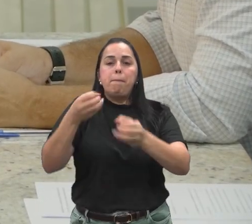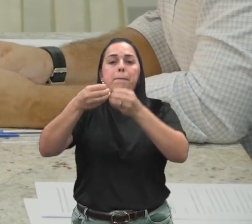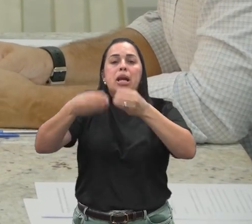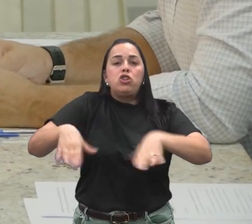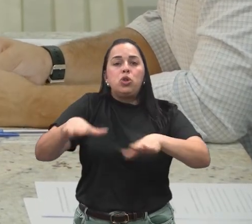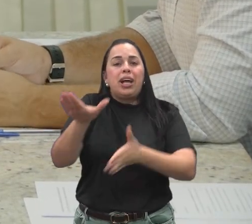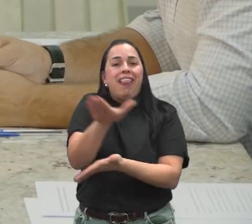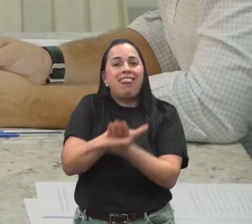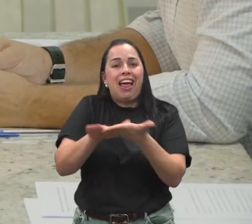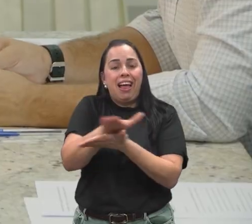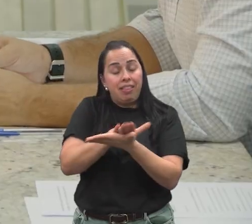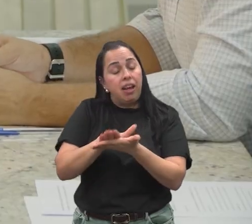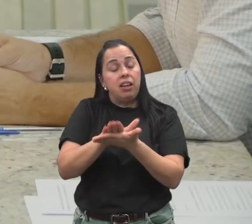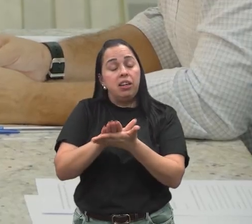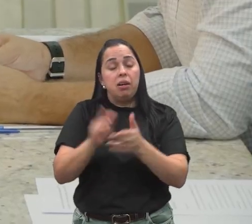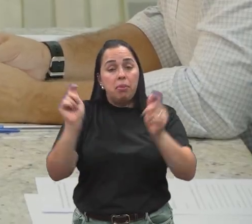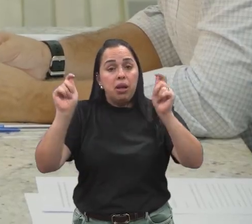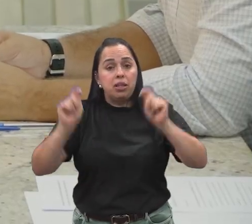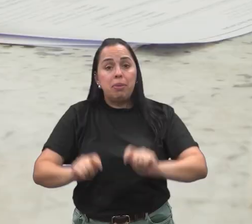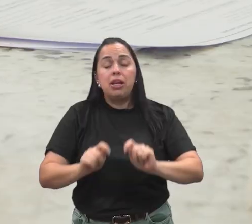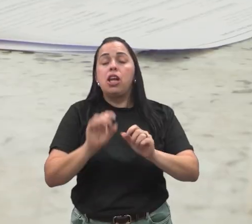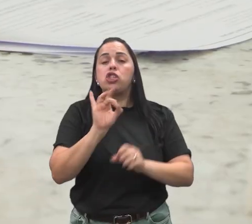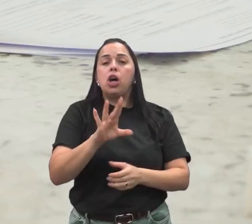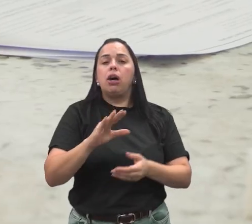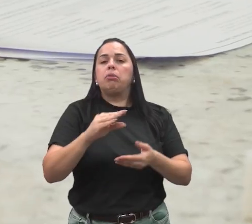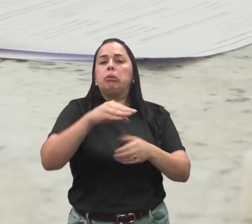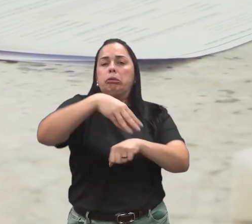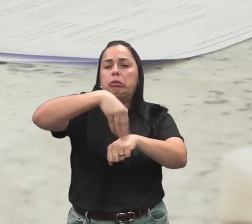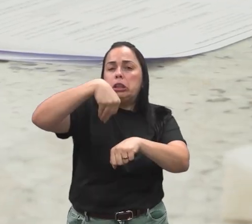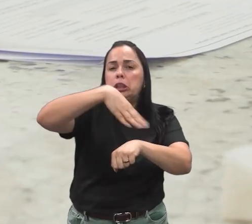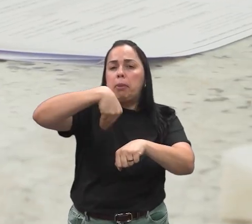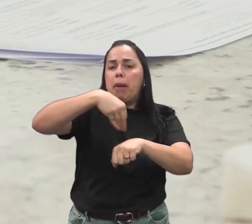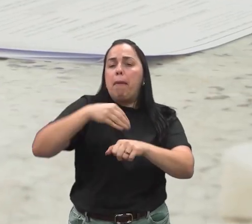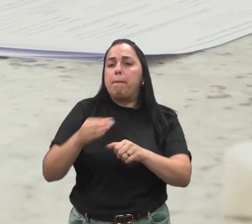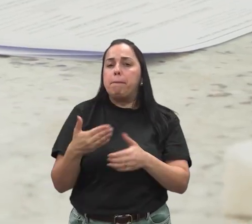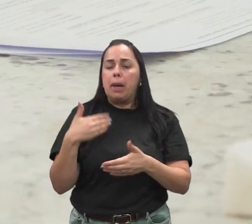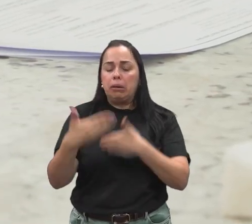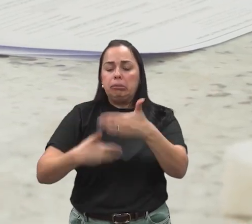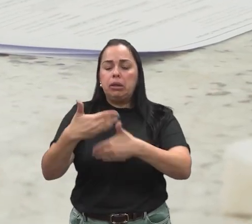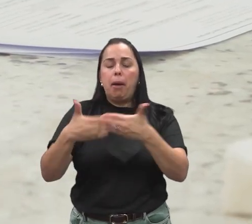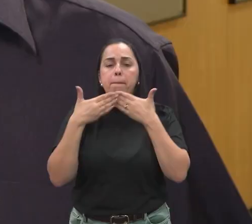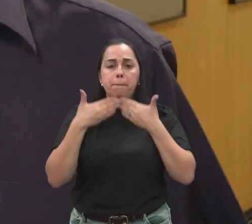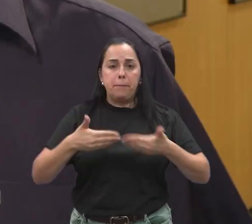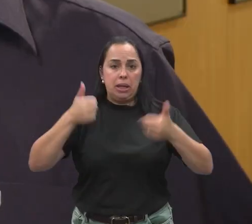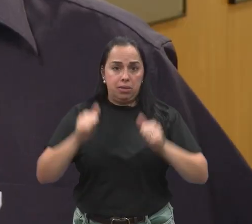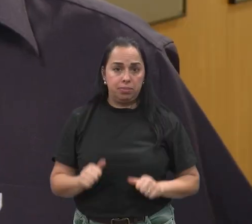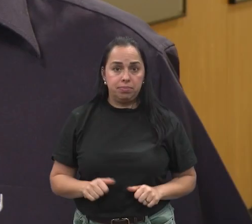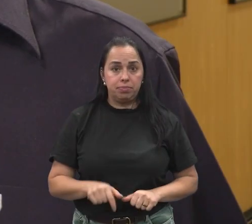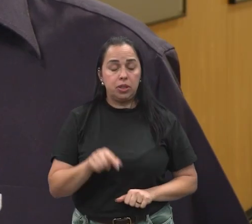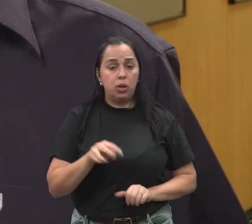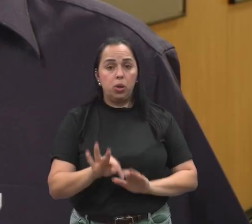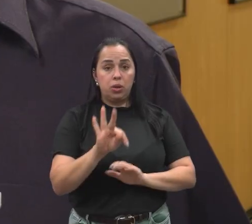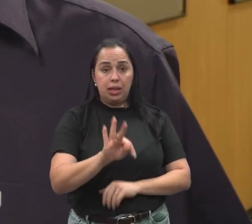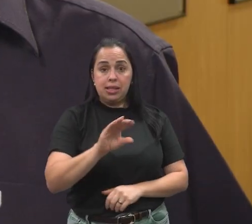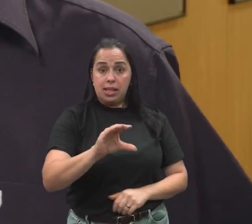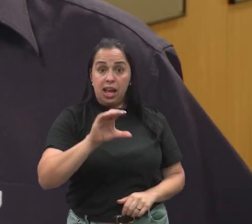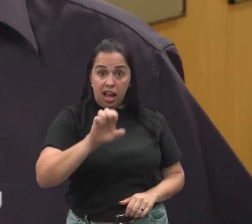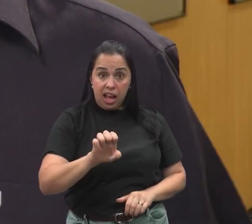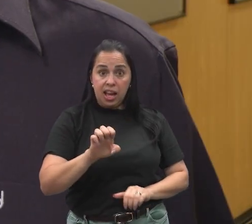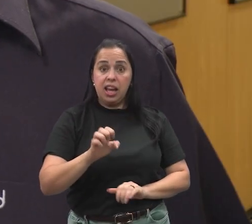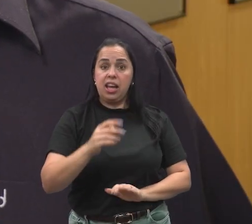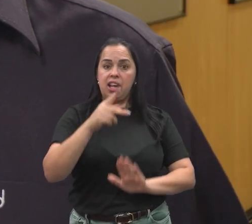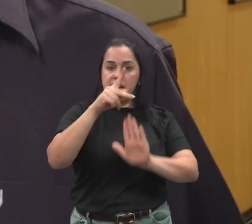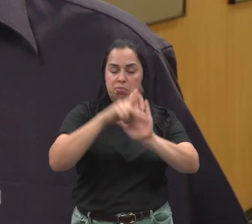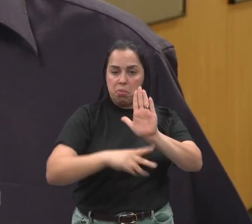não comprometem a legitimidade do relatório e são sugestões de melhorias futuras. O Tribunal de Contas, quando